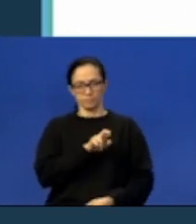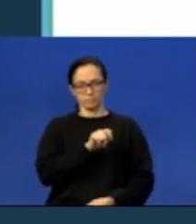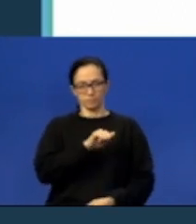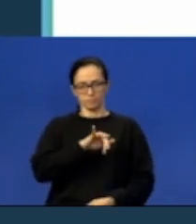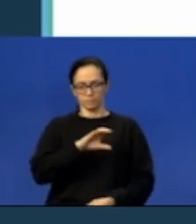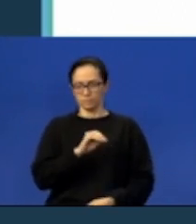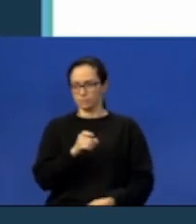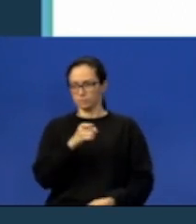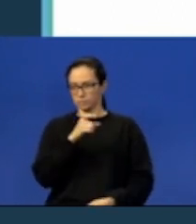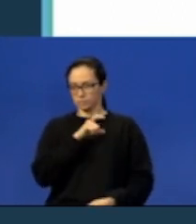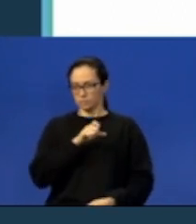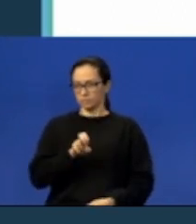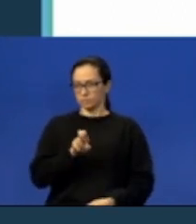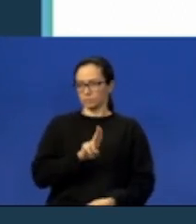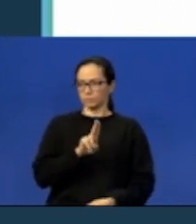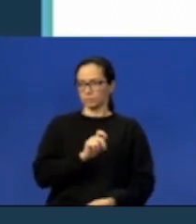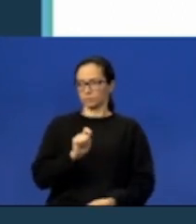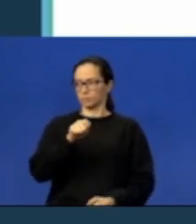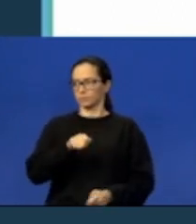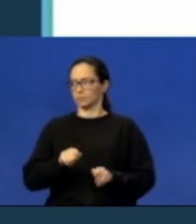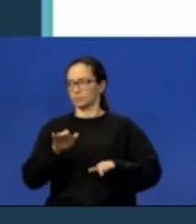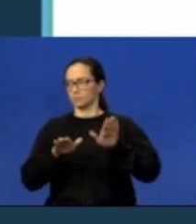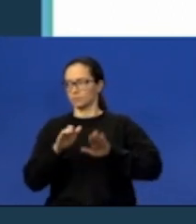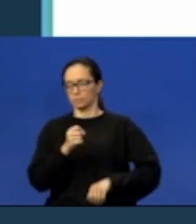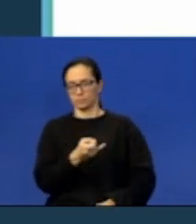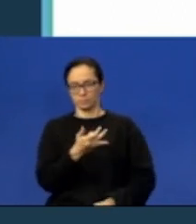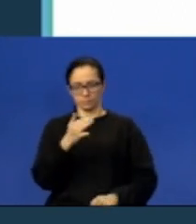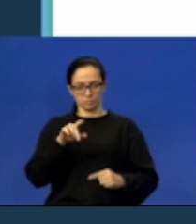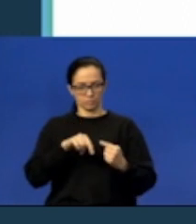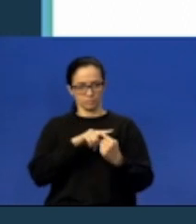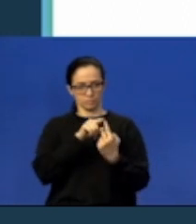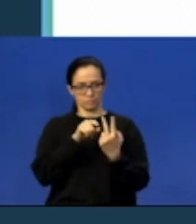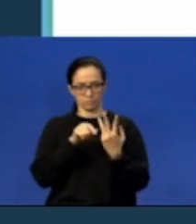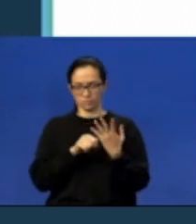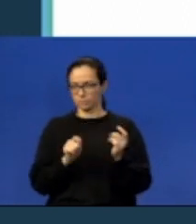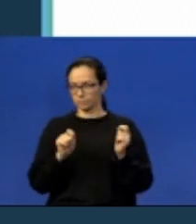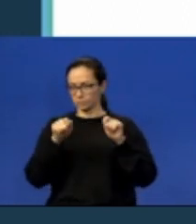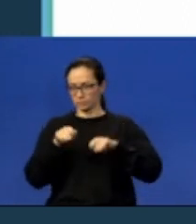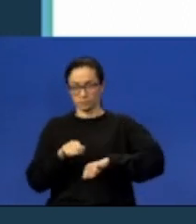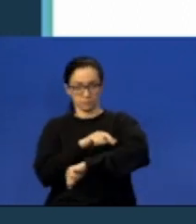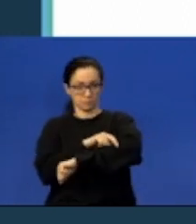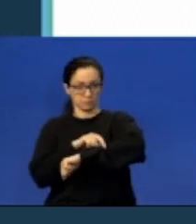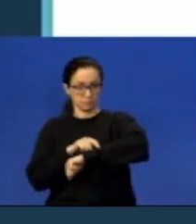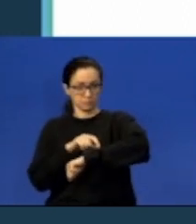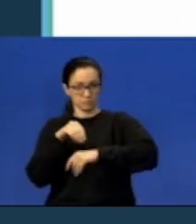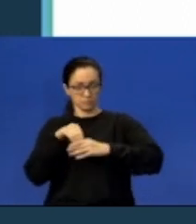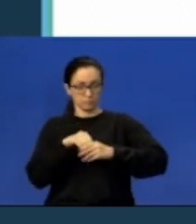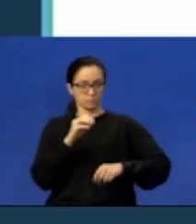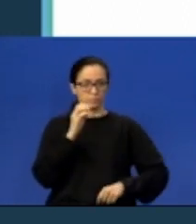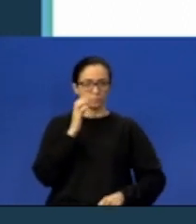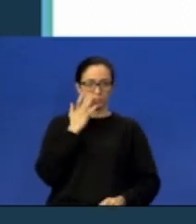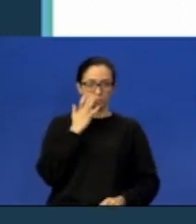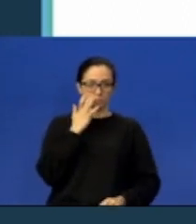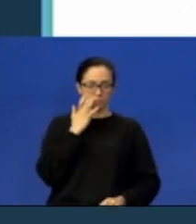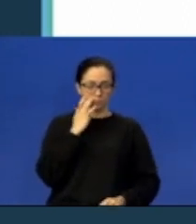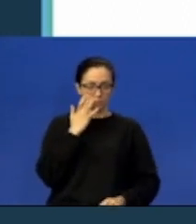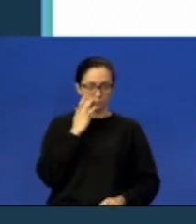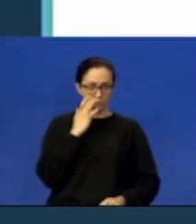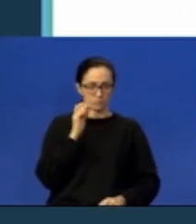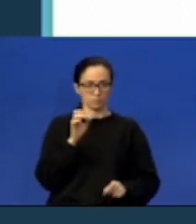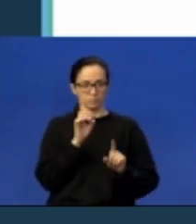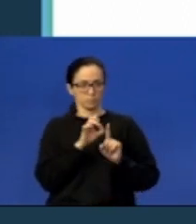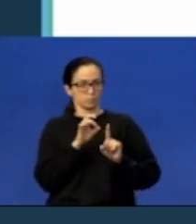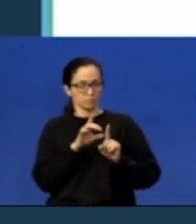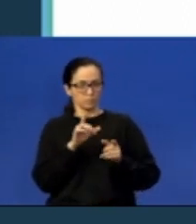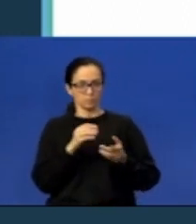entre outros fatores, depende da densidade de objetos, como, por exemplo, as próteses, o tecido ósseo ou os tecidos moles, como a gente viu, e